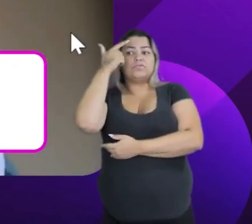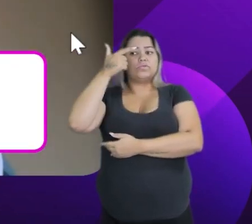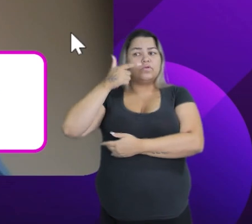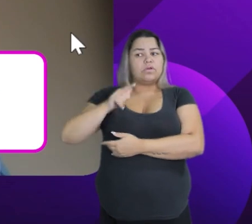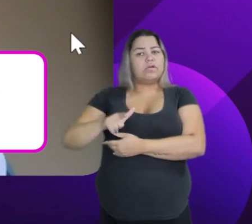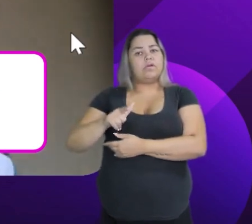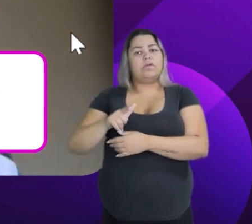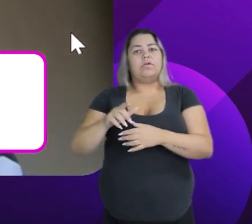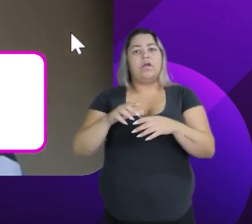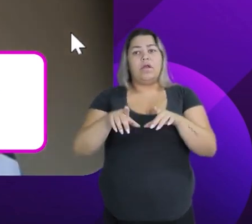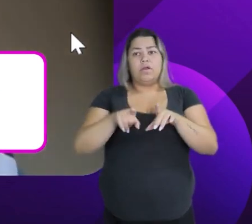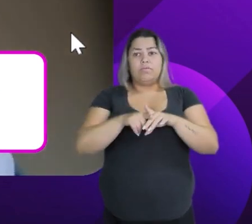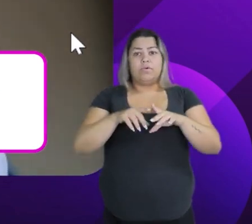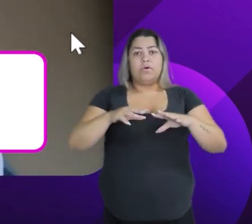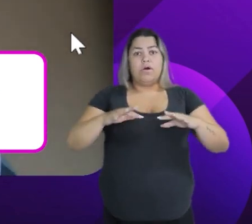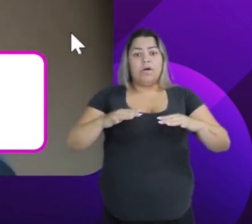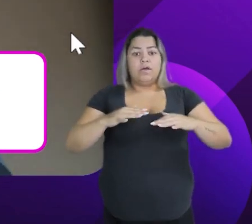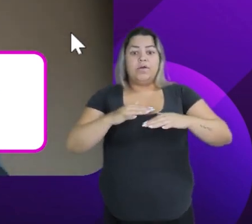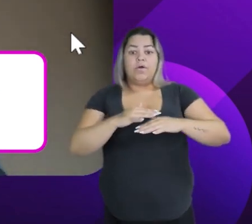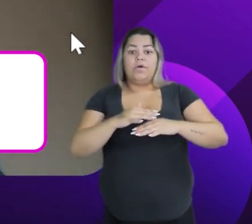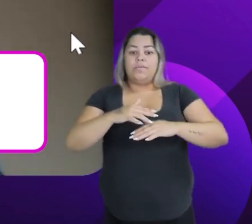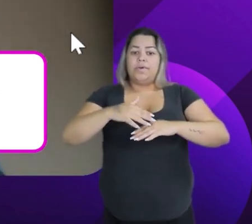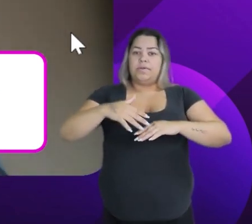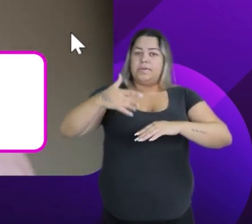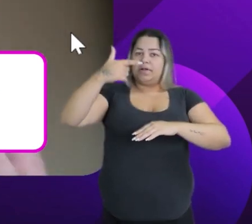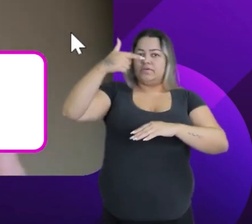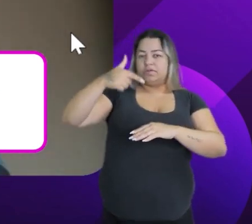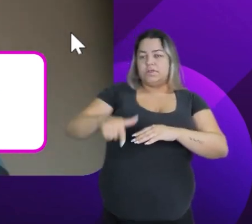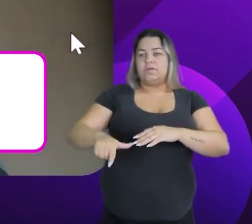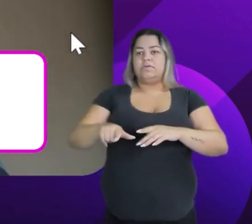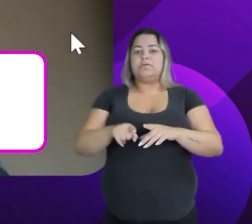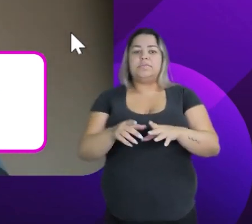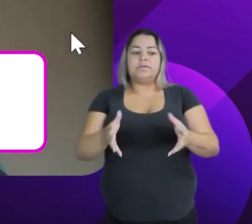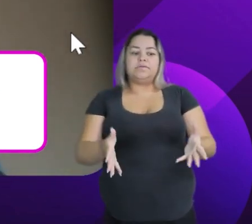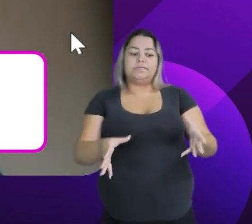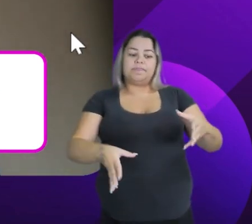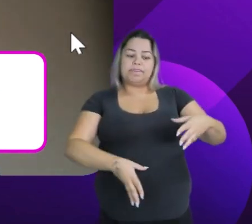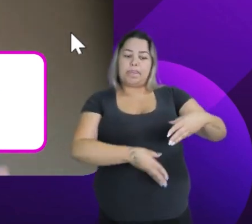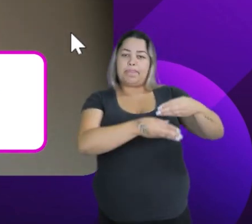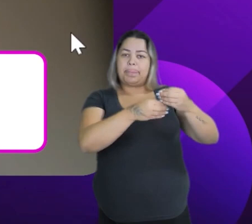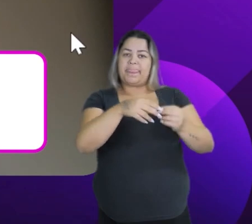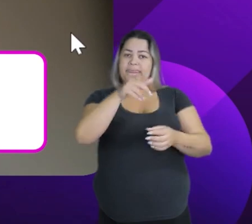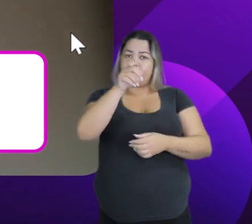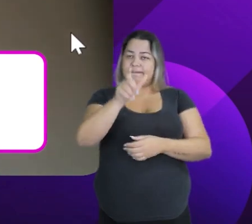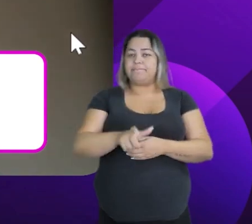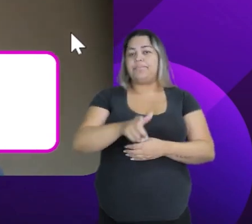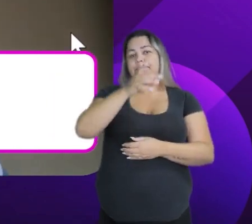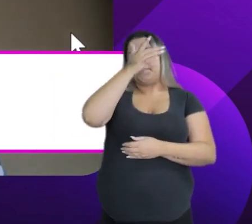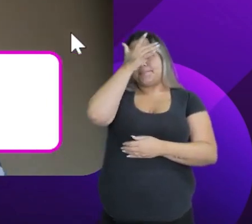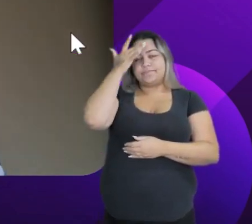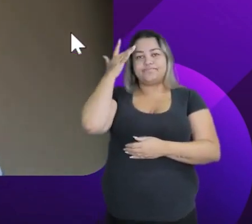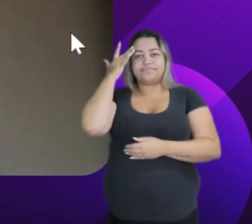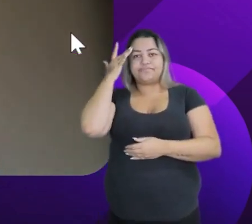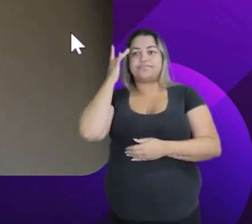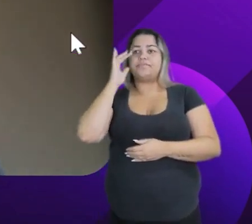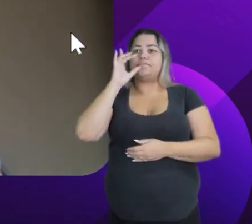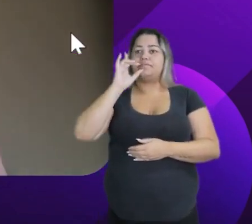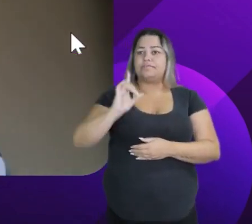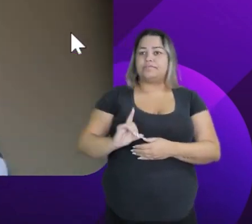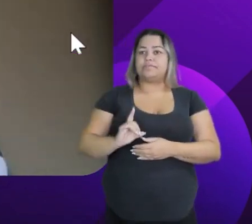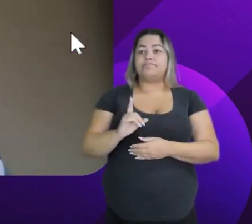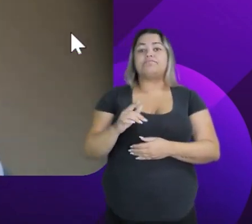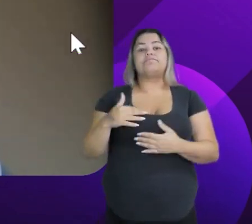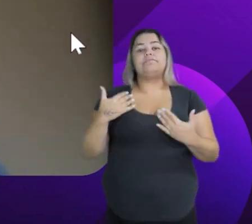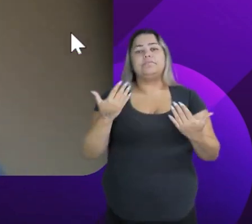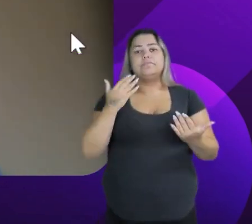mobilidade urbana, ela é fundamental para a gente conseguir incluir mais pessoas e repensar esse direito de cidade. E